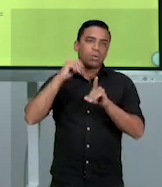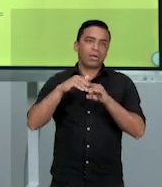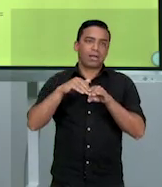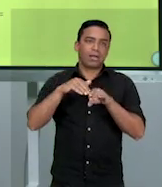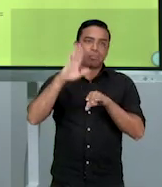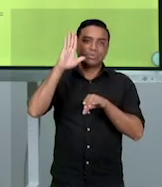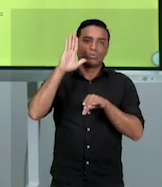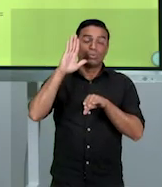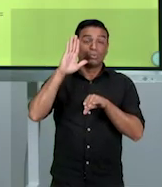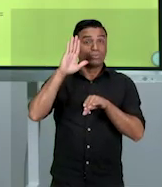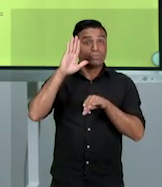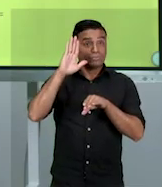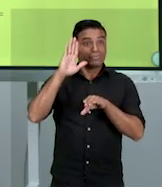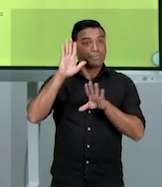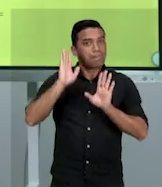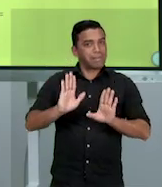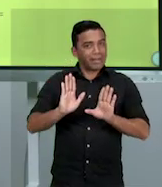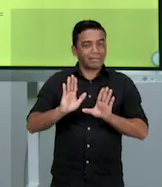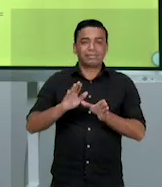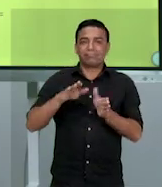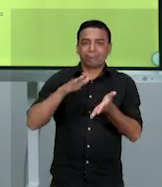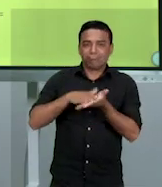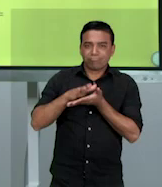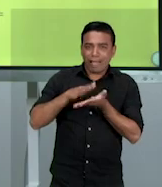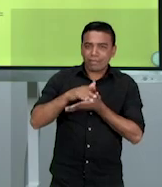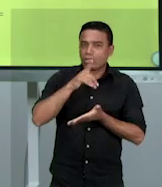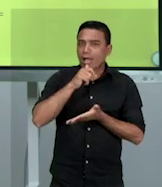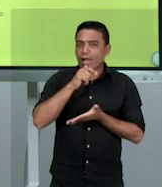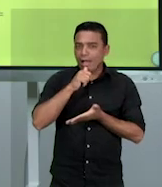mas o consumo de abril foi